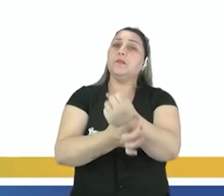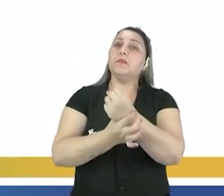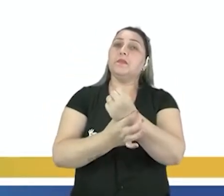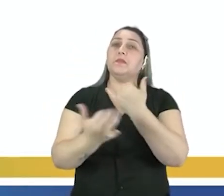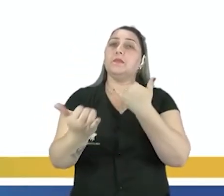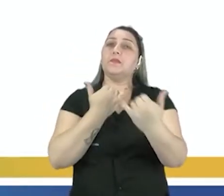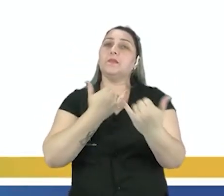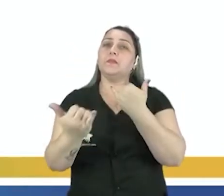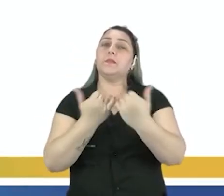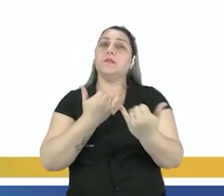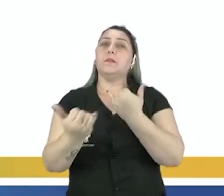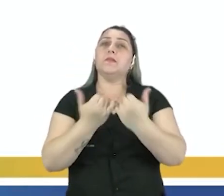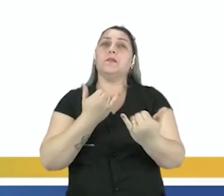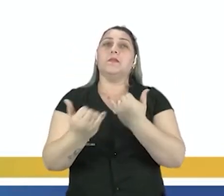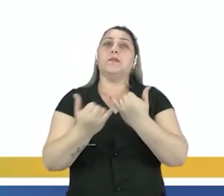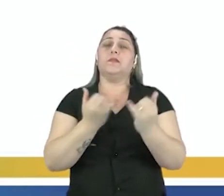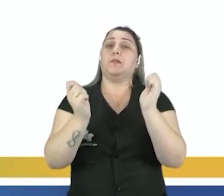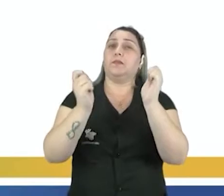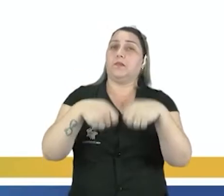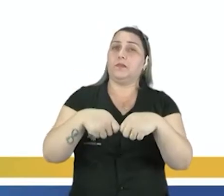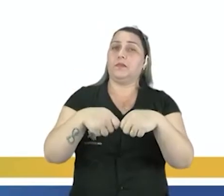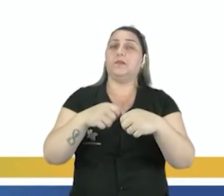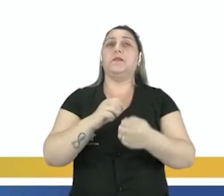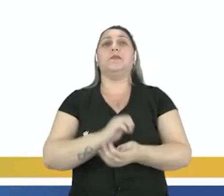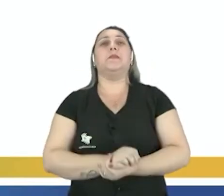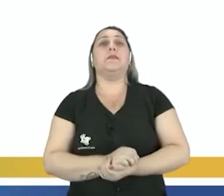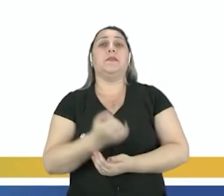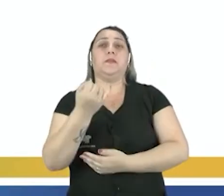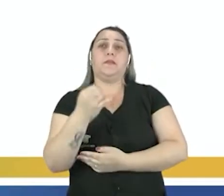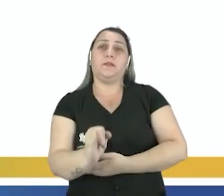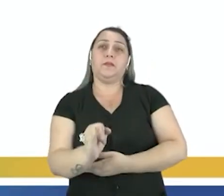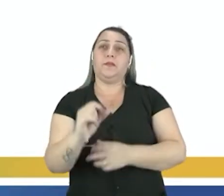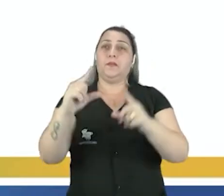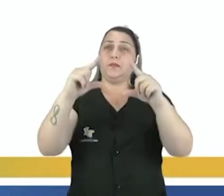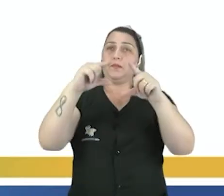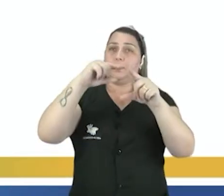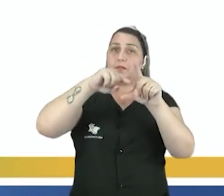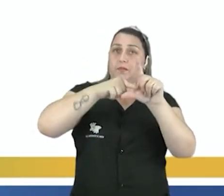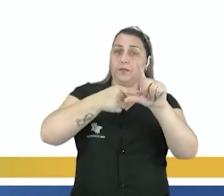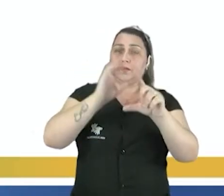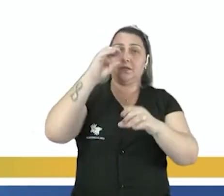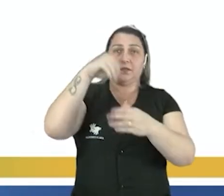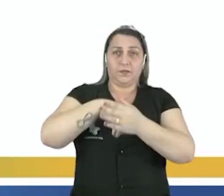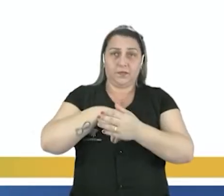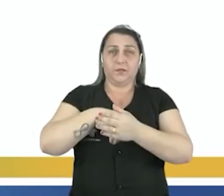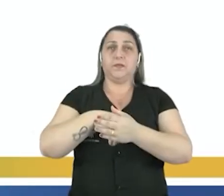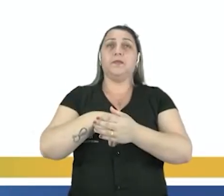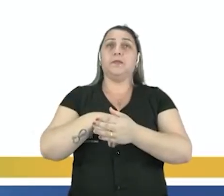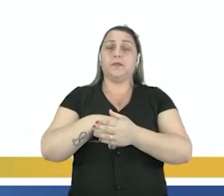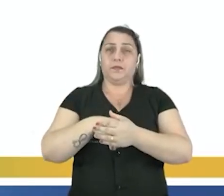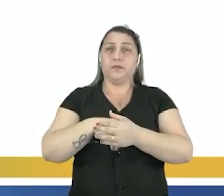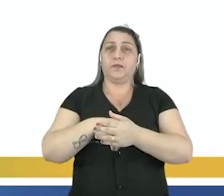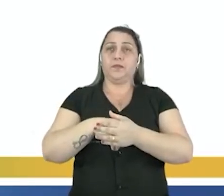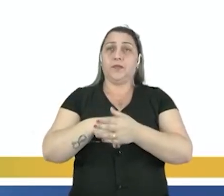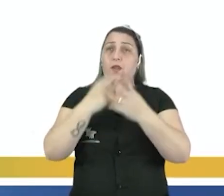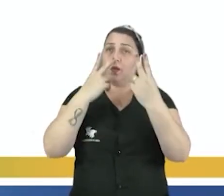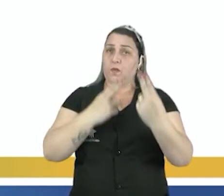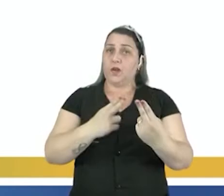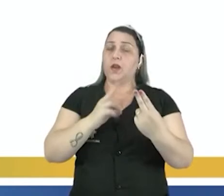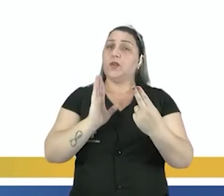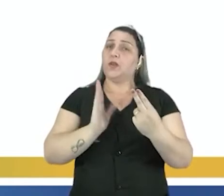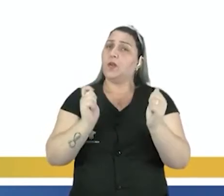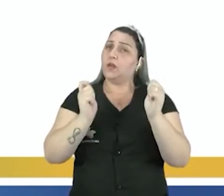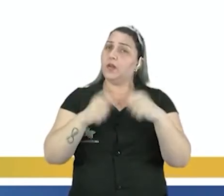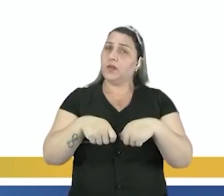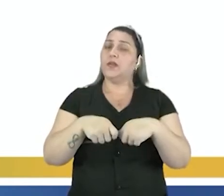semelhança entre eles, eu tenho uma condição suficiente. Se os ângulos internos forem correspondentemente congruentes, isso já é uma